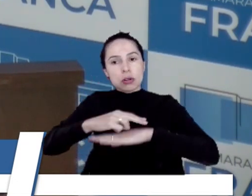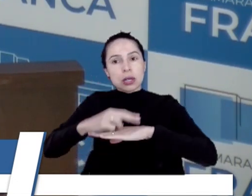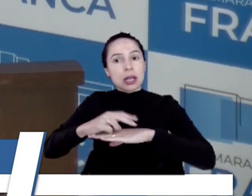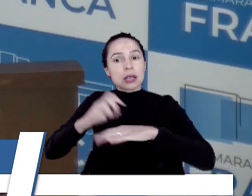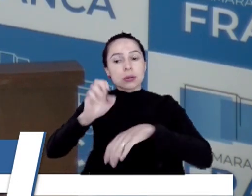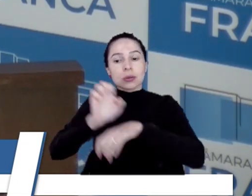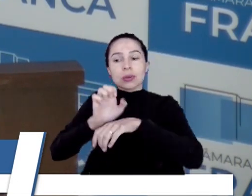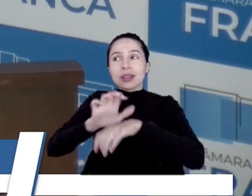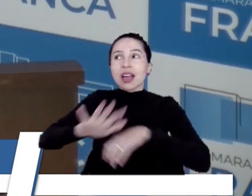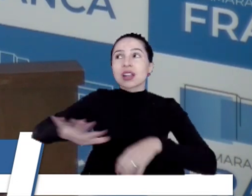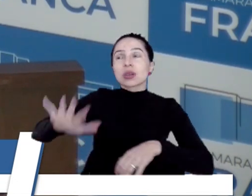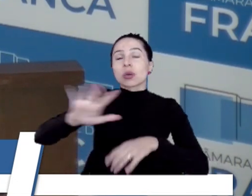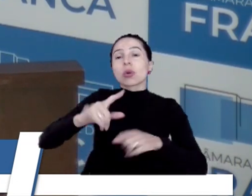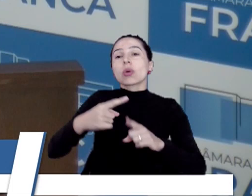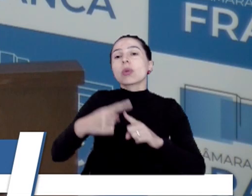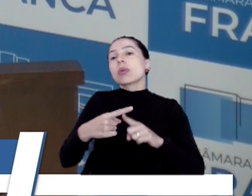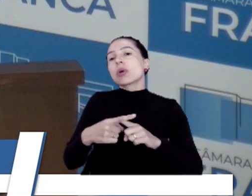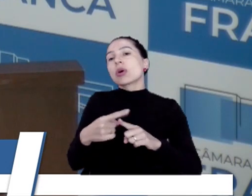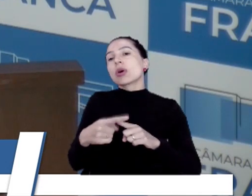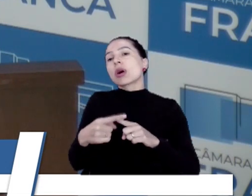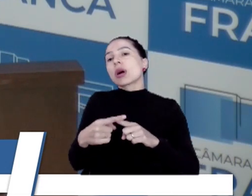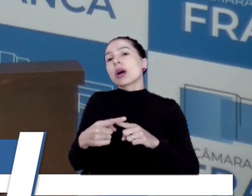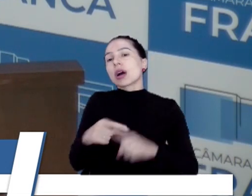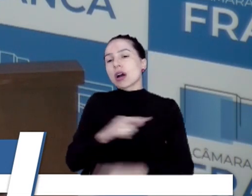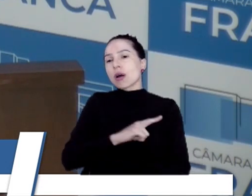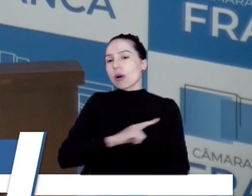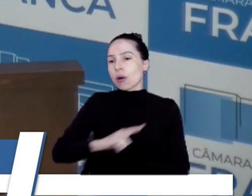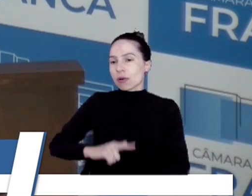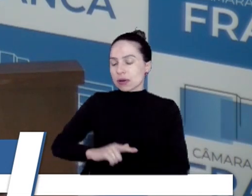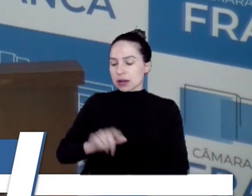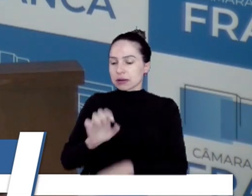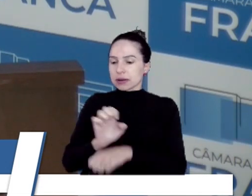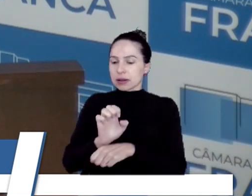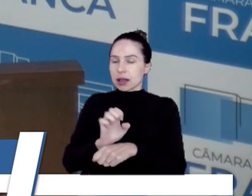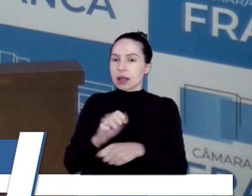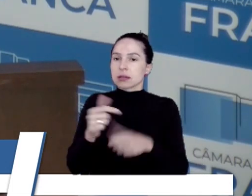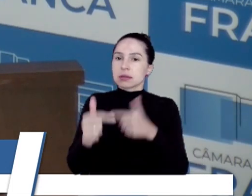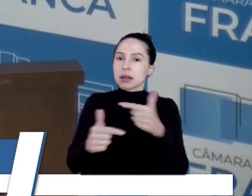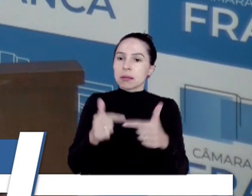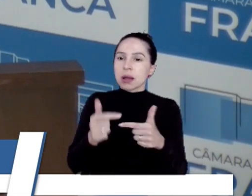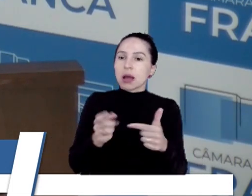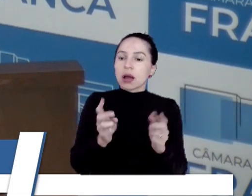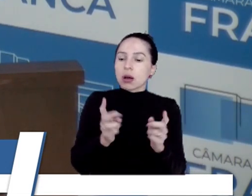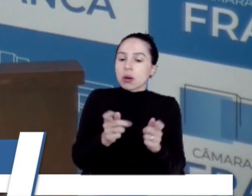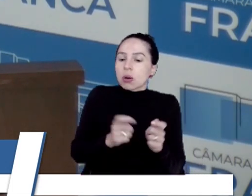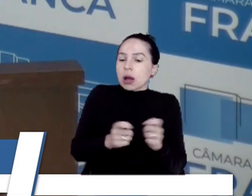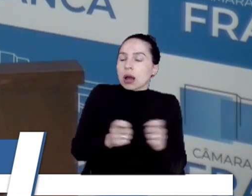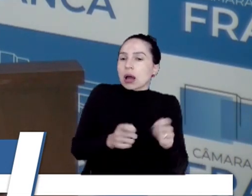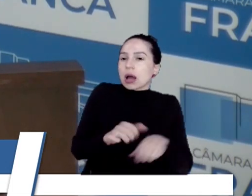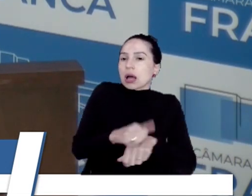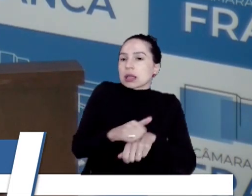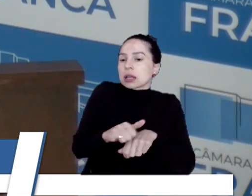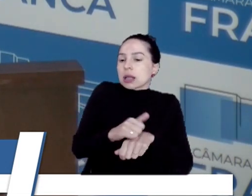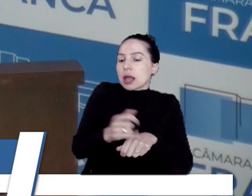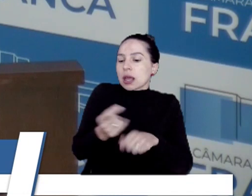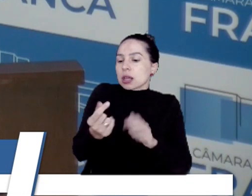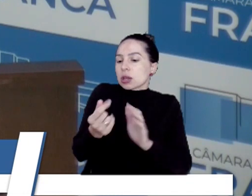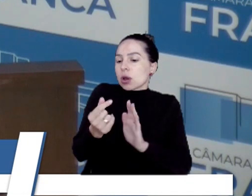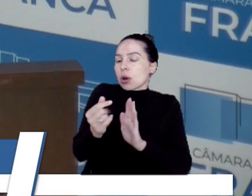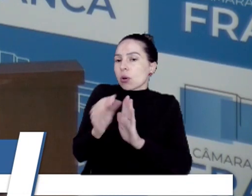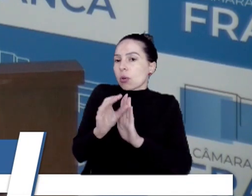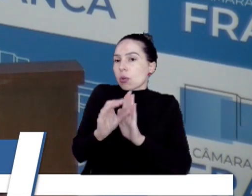quê? O governo do estado está trabalhando ainda com o orçamento anterior e eles estão fazendo